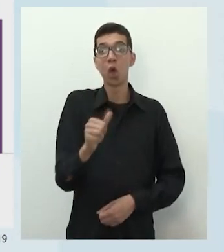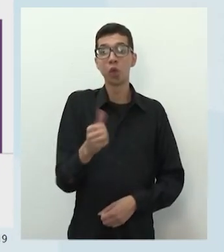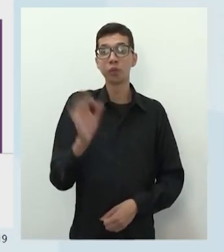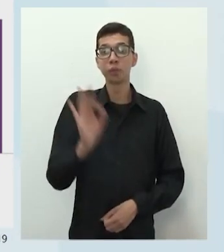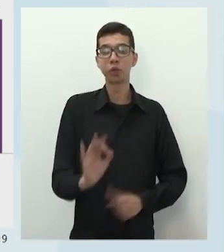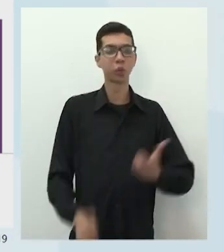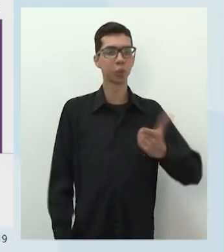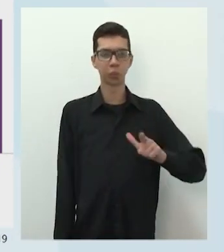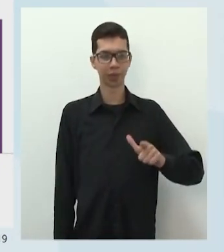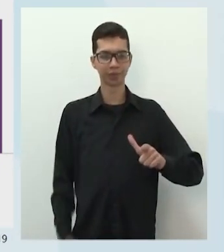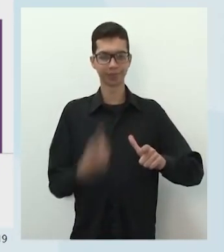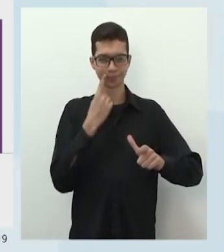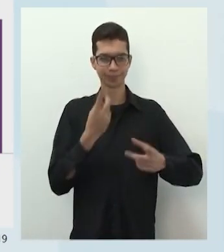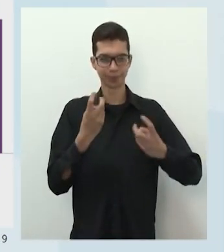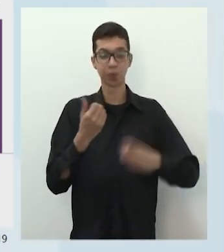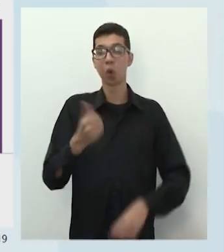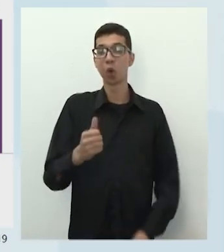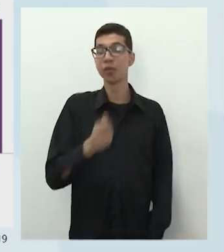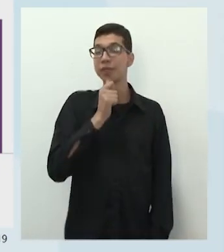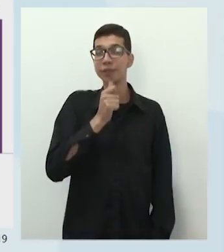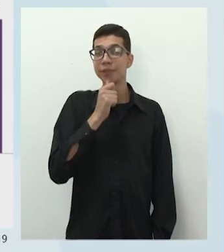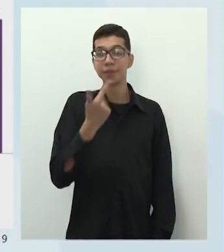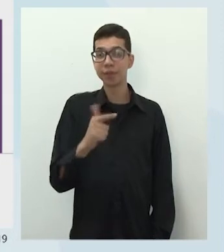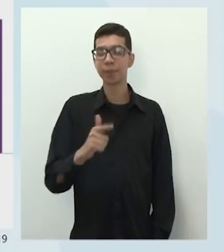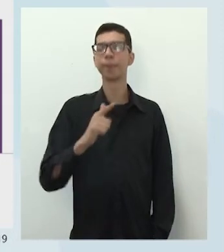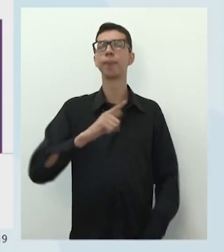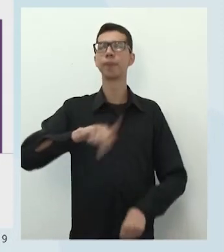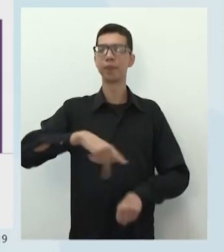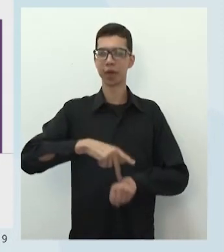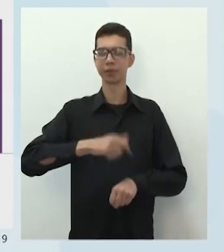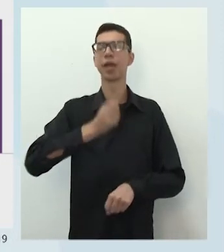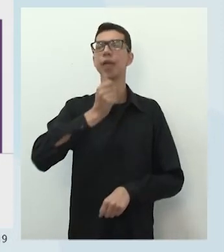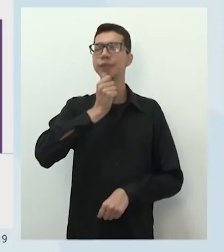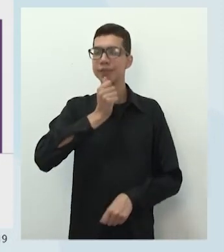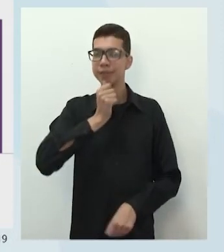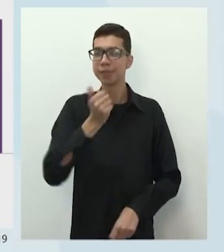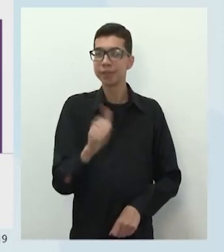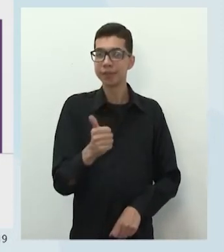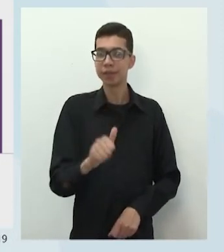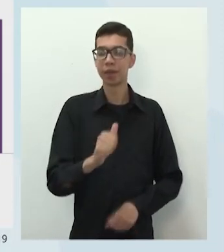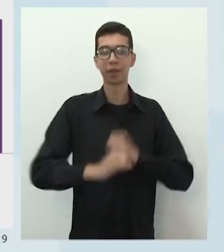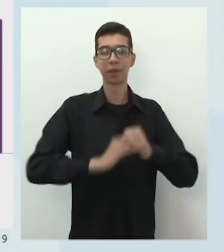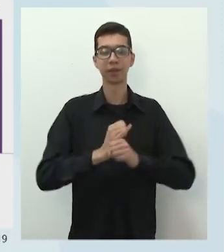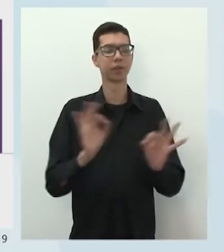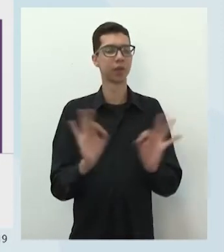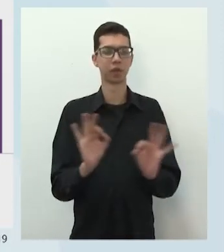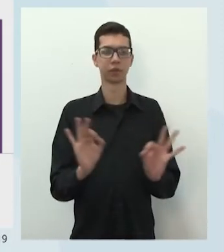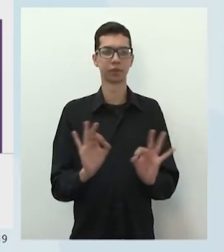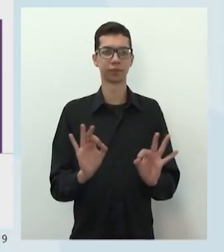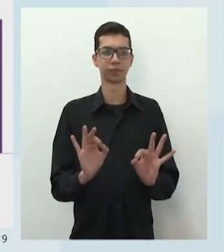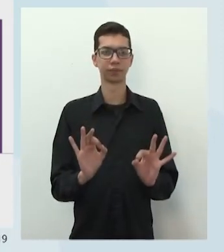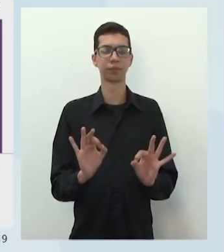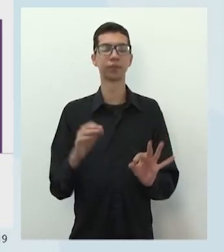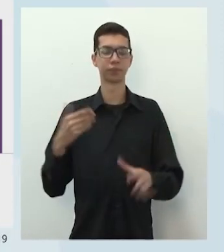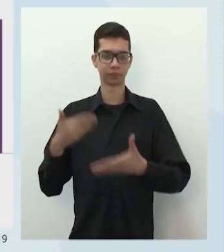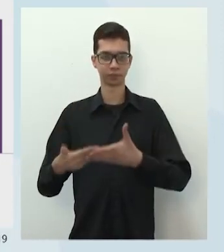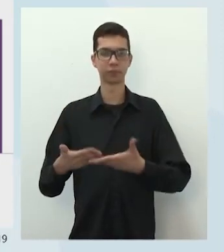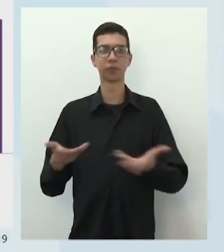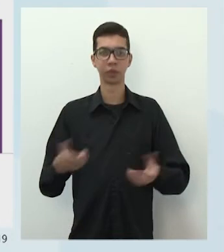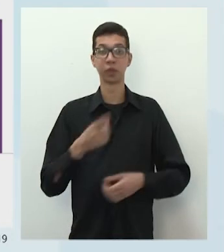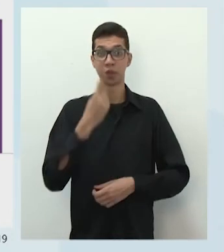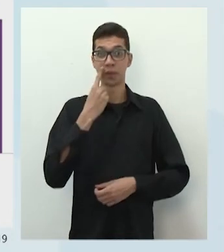estou imaginando que eu estou vendo aqui. É que eu estou vendo pequenininho, peraí, só um minutinho, gente, eu vou tentar crescer aqui para mim. Isso, pronto. Então, a primeira coisa que você